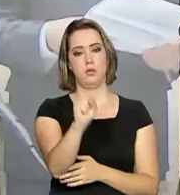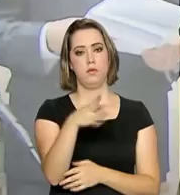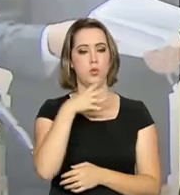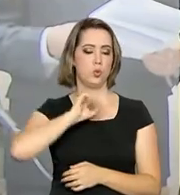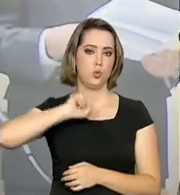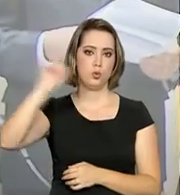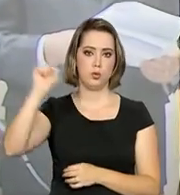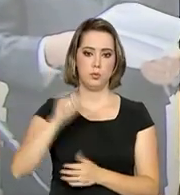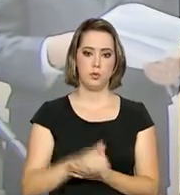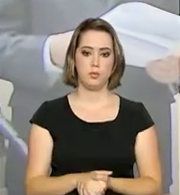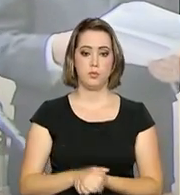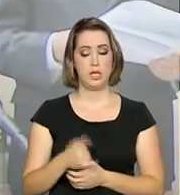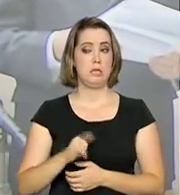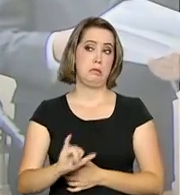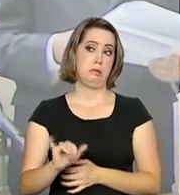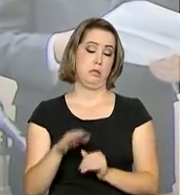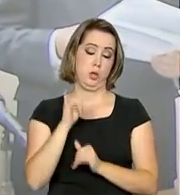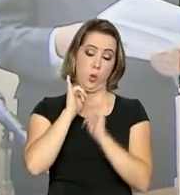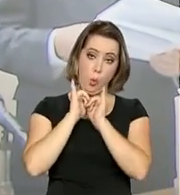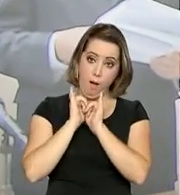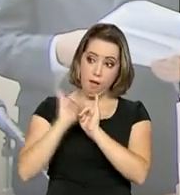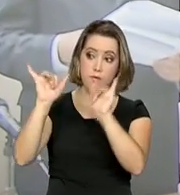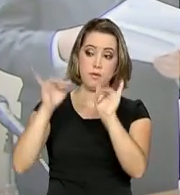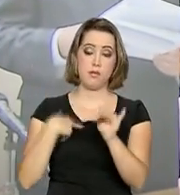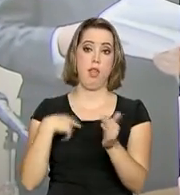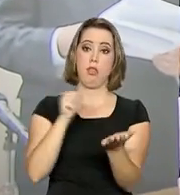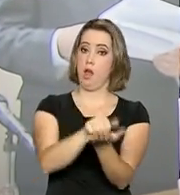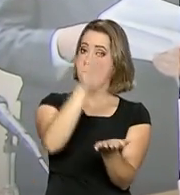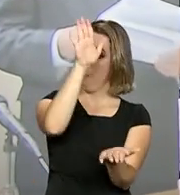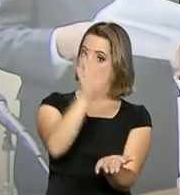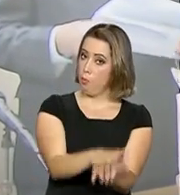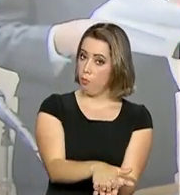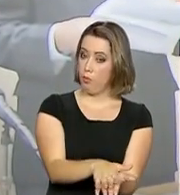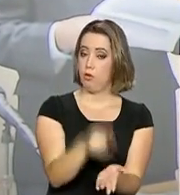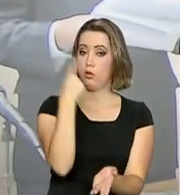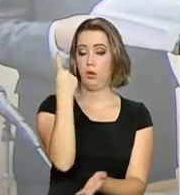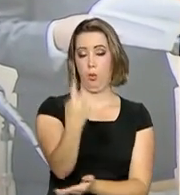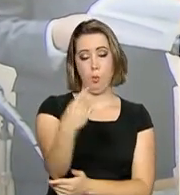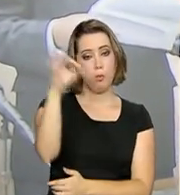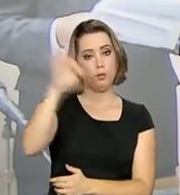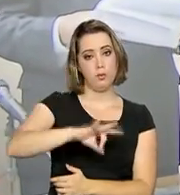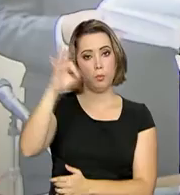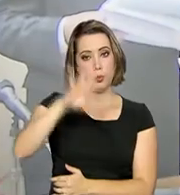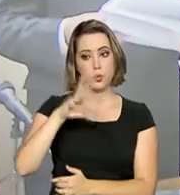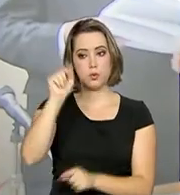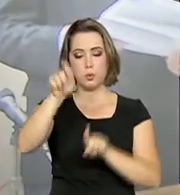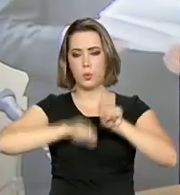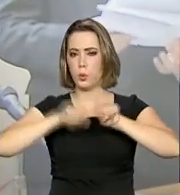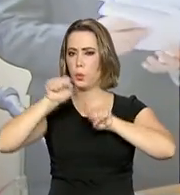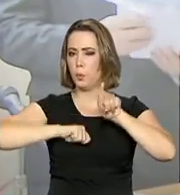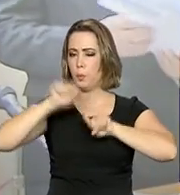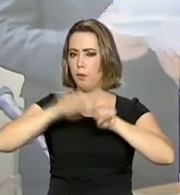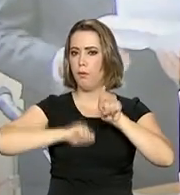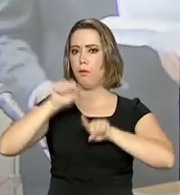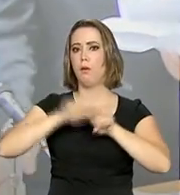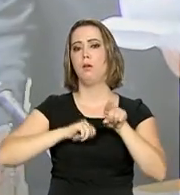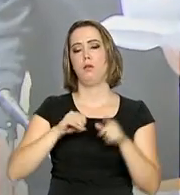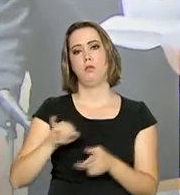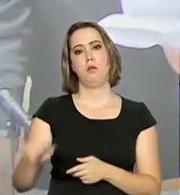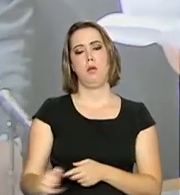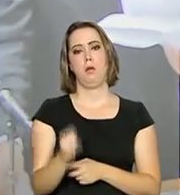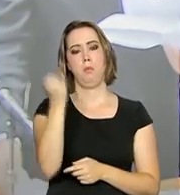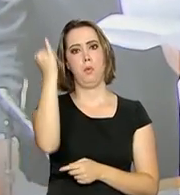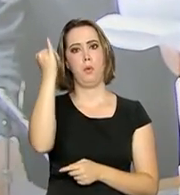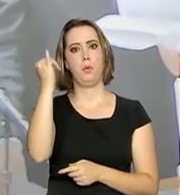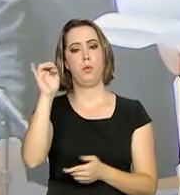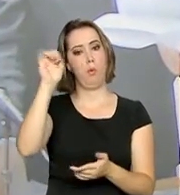abril. Quem não entregar fica sujeito à multa, que ela é de 1% ao mês sobre o imposto devido, pode ser